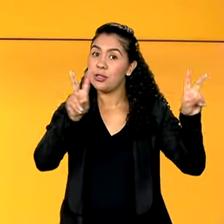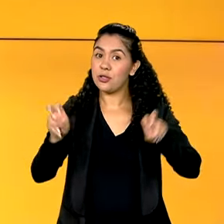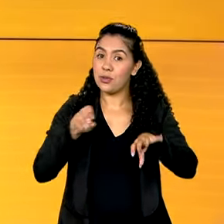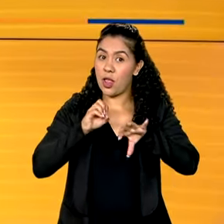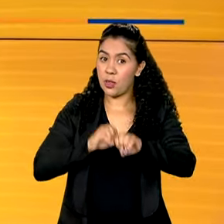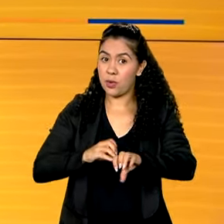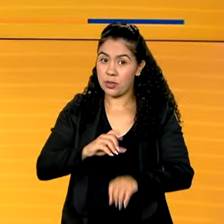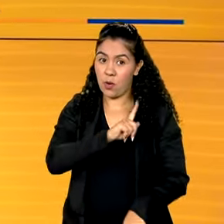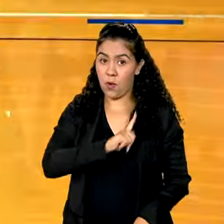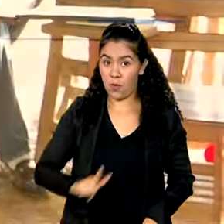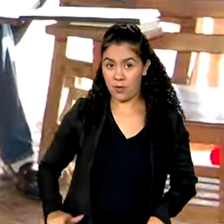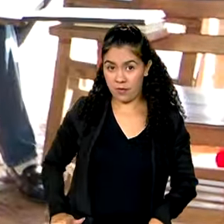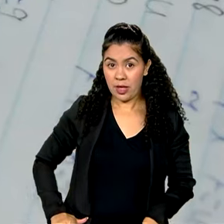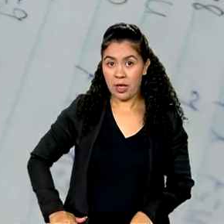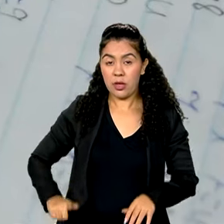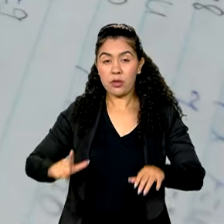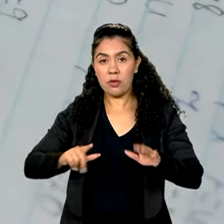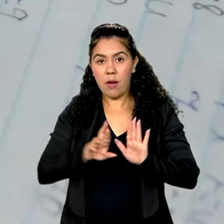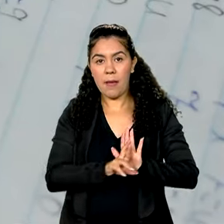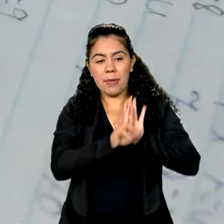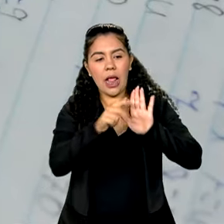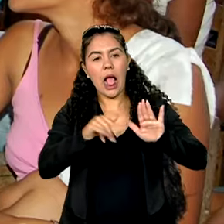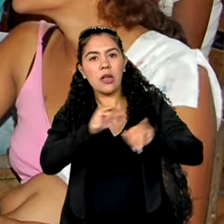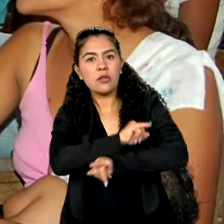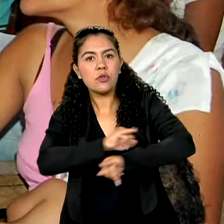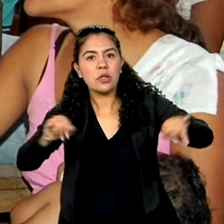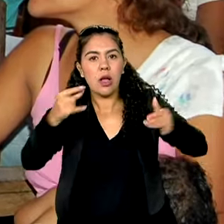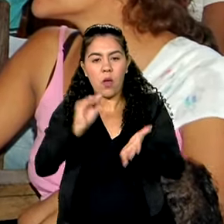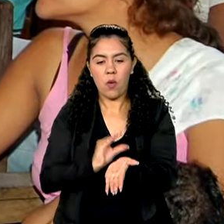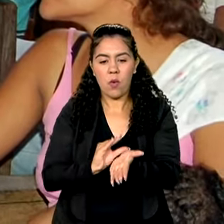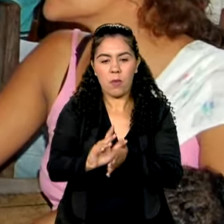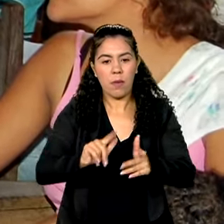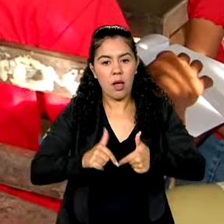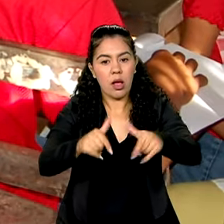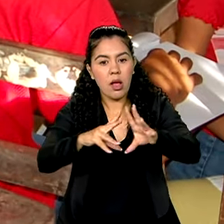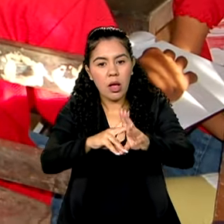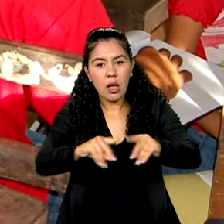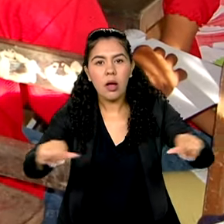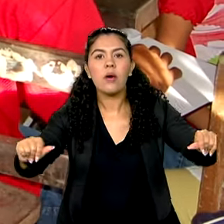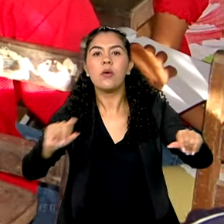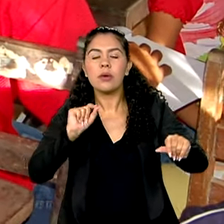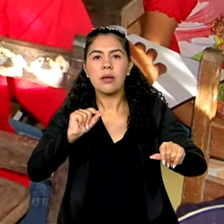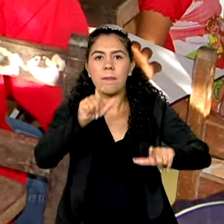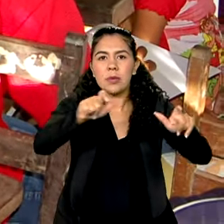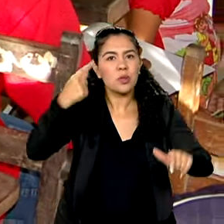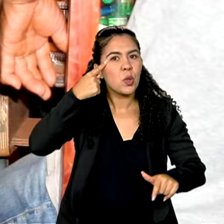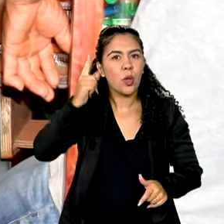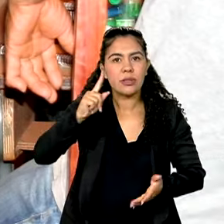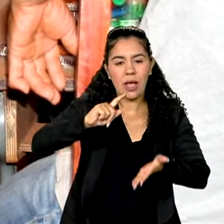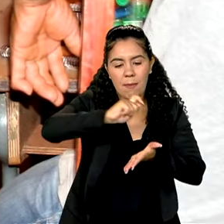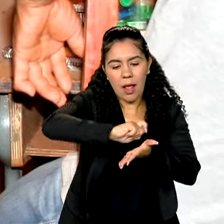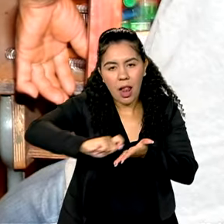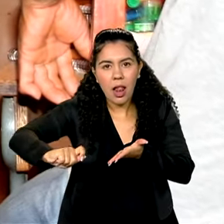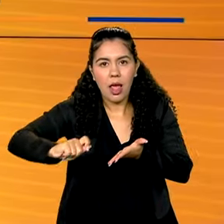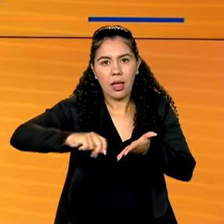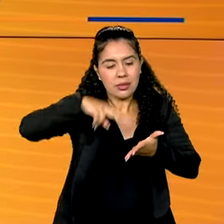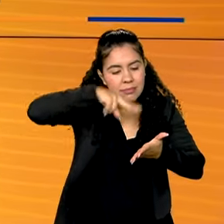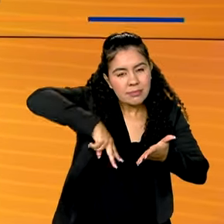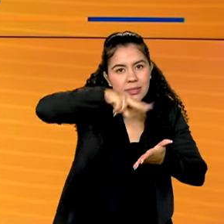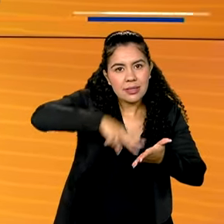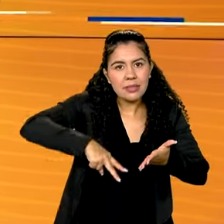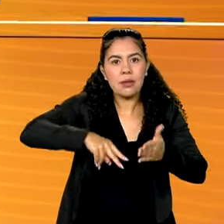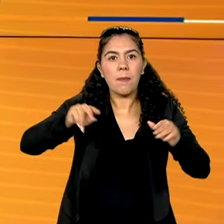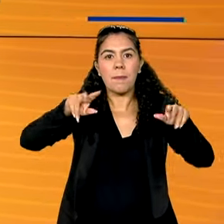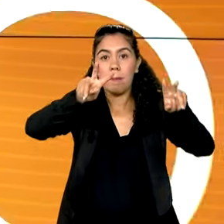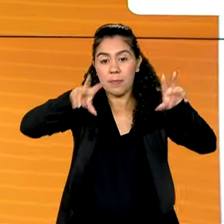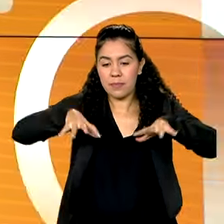Educação. O governo anuncia investimento para combater o analfabetismo entre assentados da reforma agrária. É o que a gente